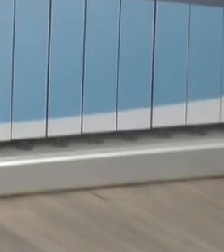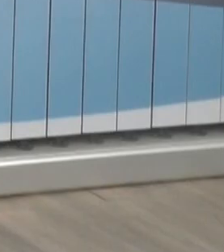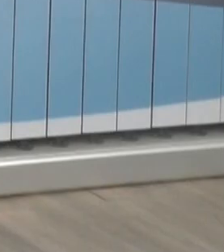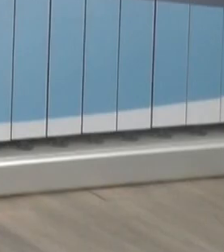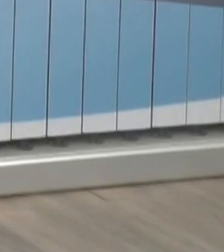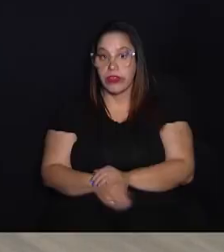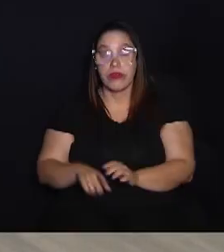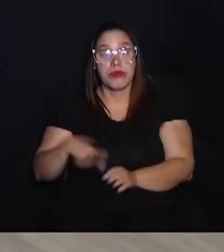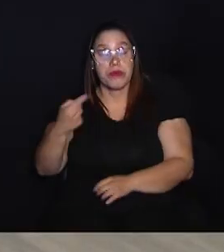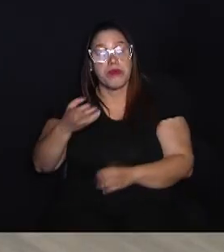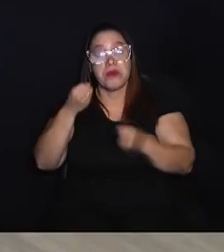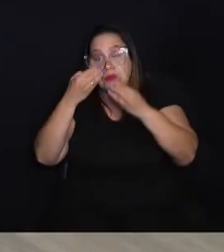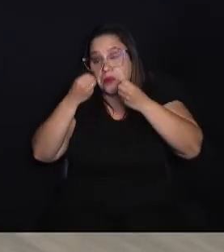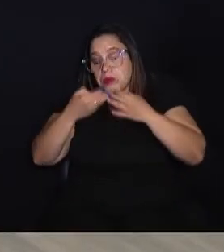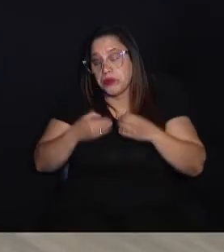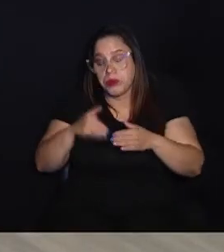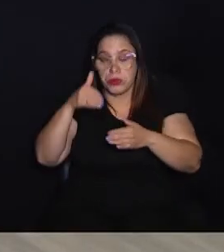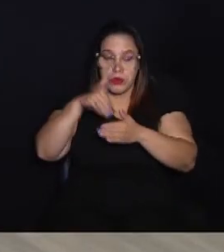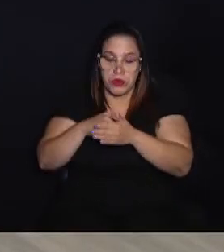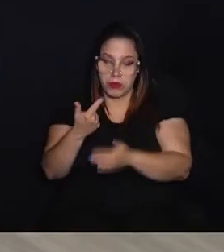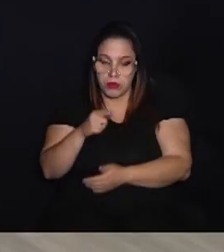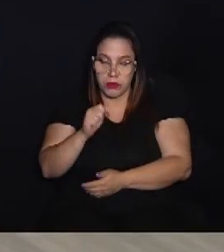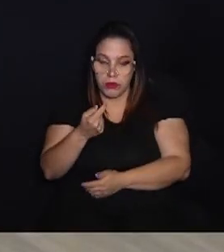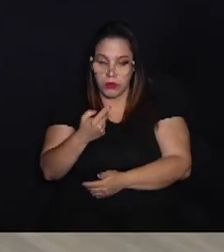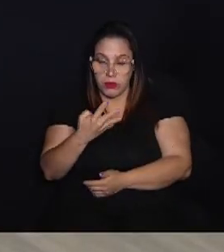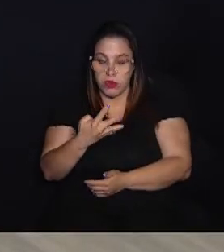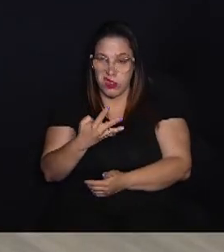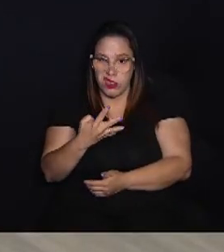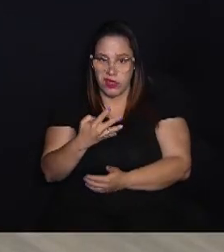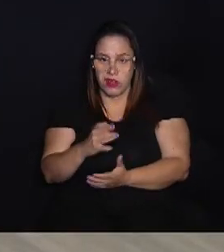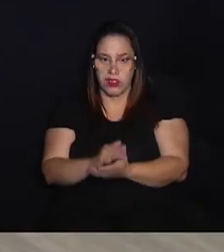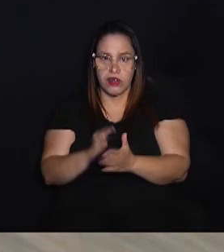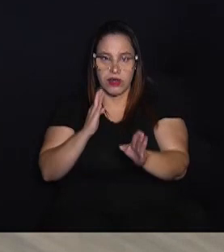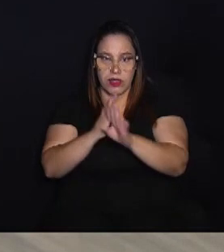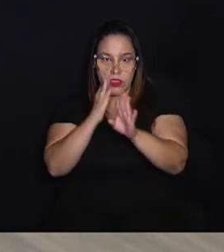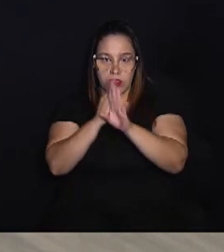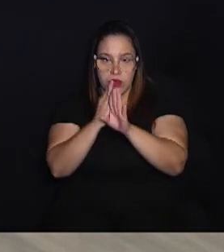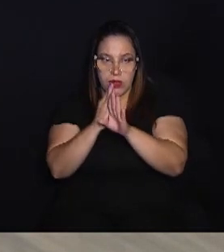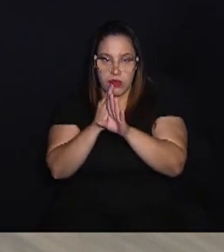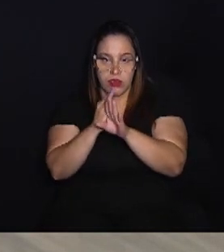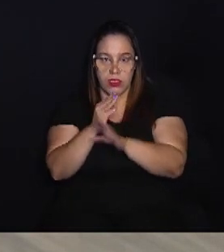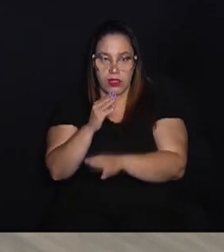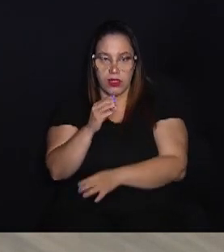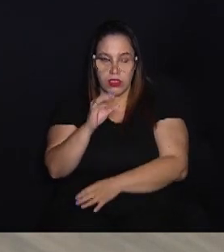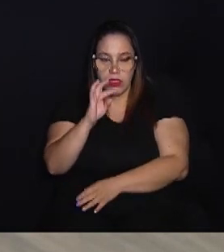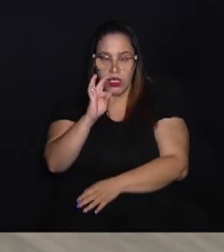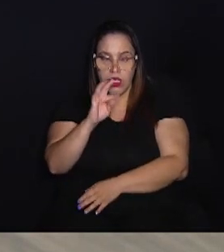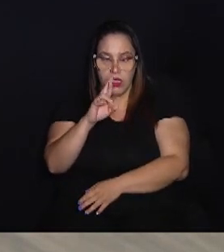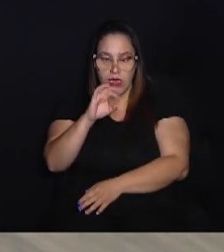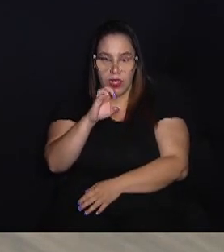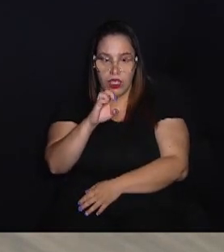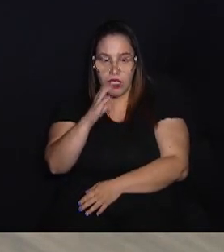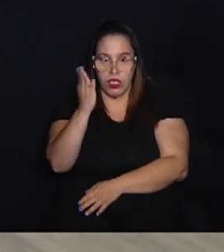E mais informações sobre as eleições você encontra lá no site, olha,